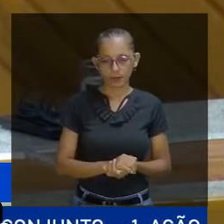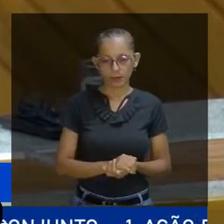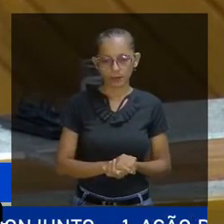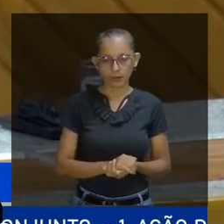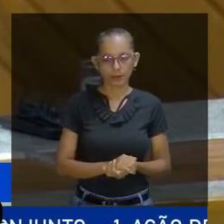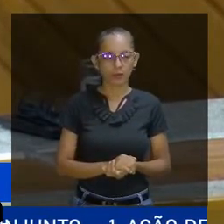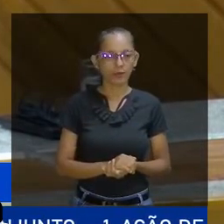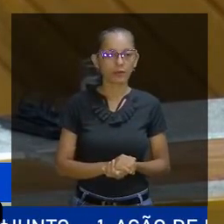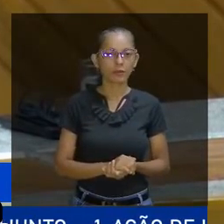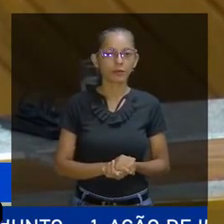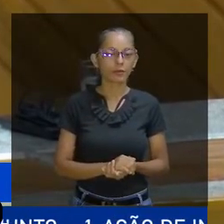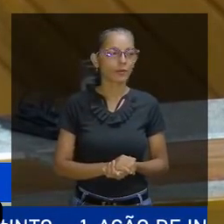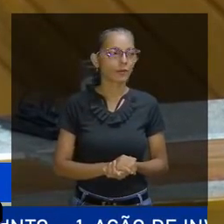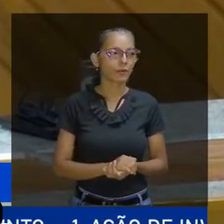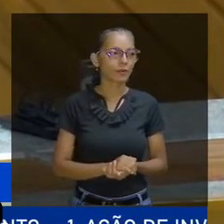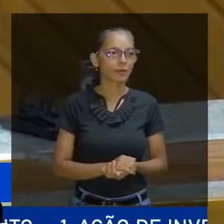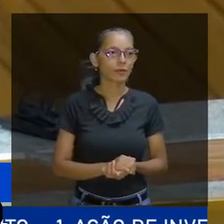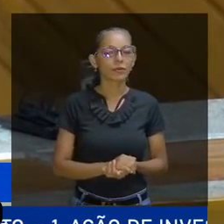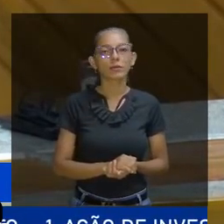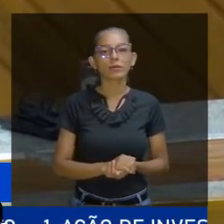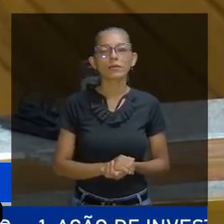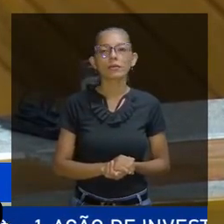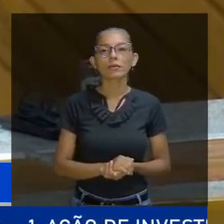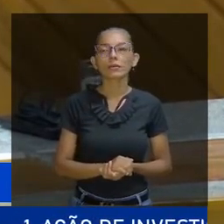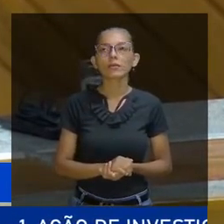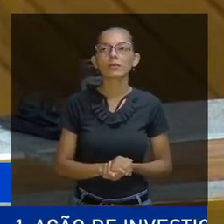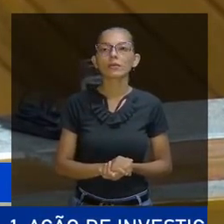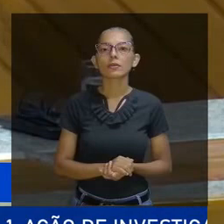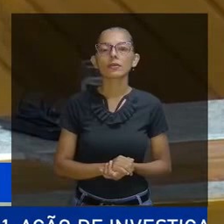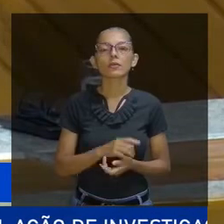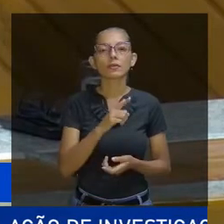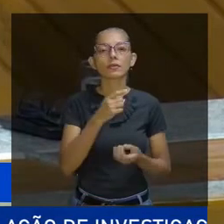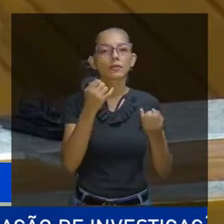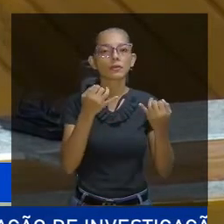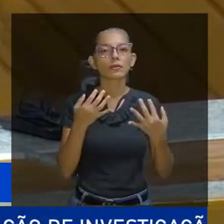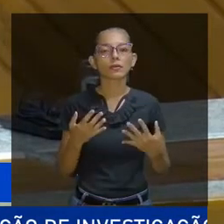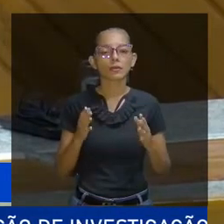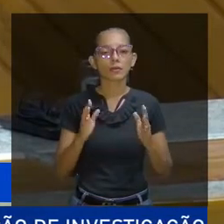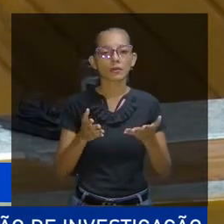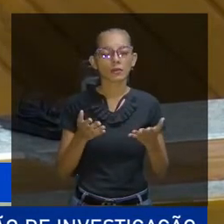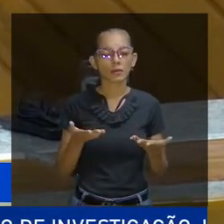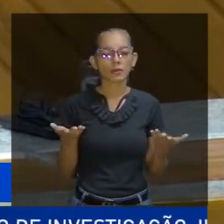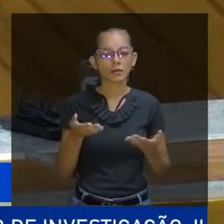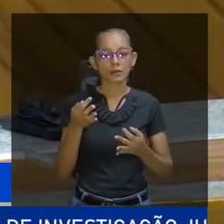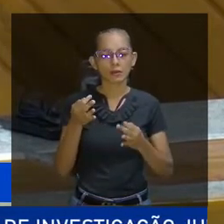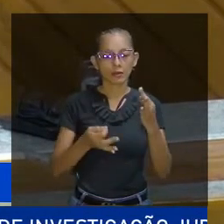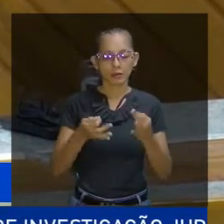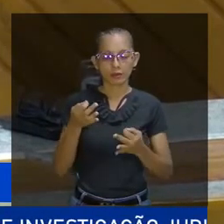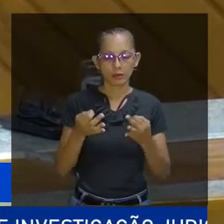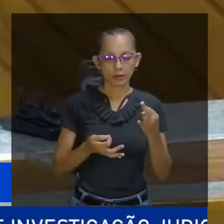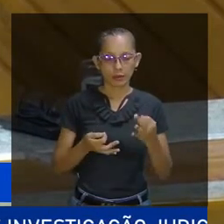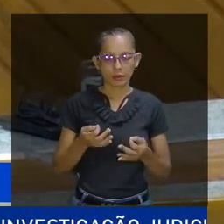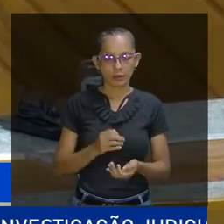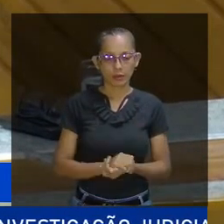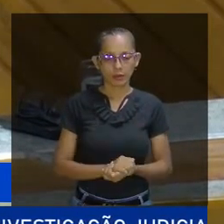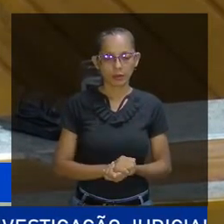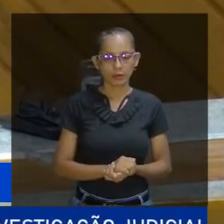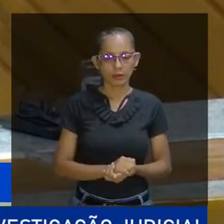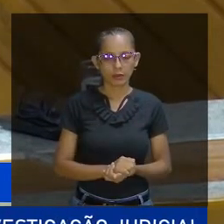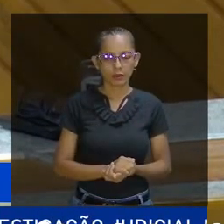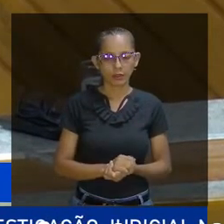grisalhas, usa toga preta com detalhe vermelho em volta de seu pescoço. Tramitado perante o juízo, né, da 4ª Zona